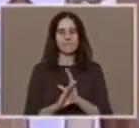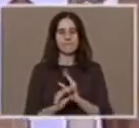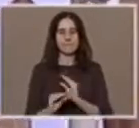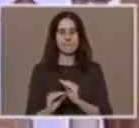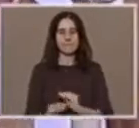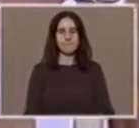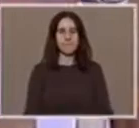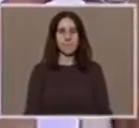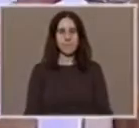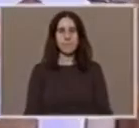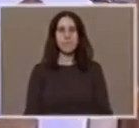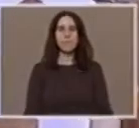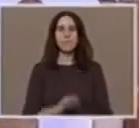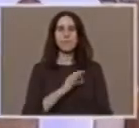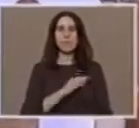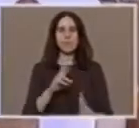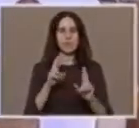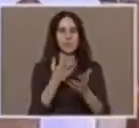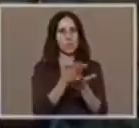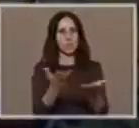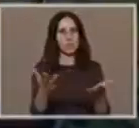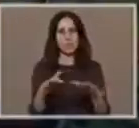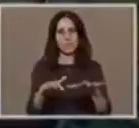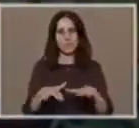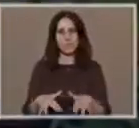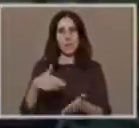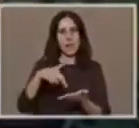O Senhor esteja convosco.